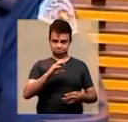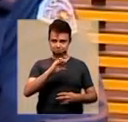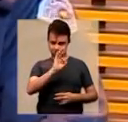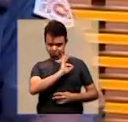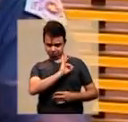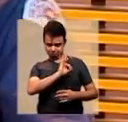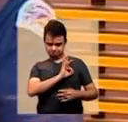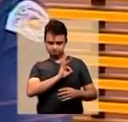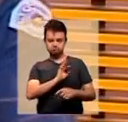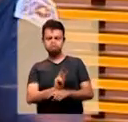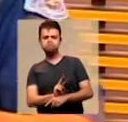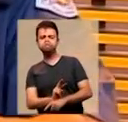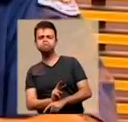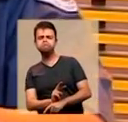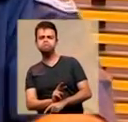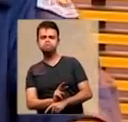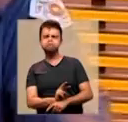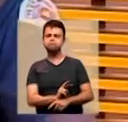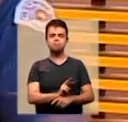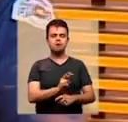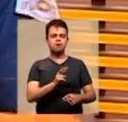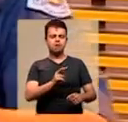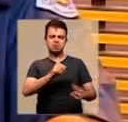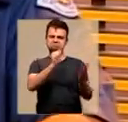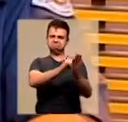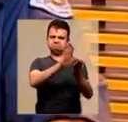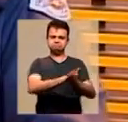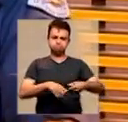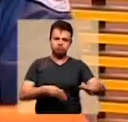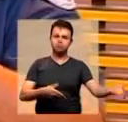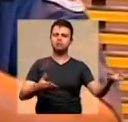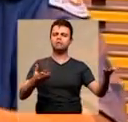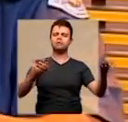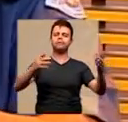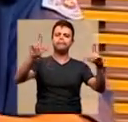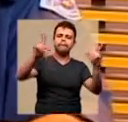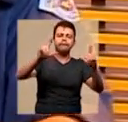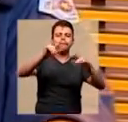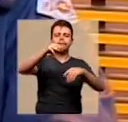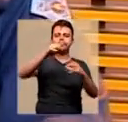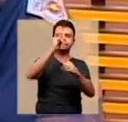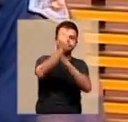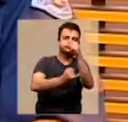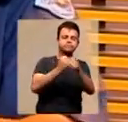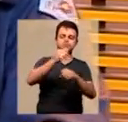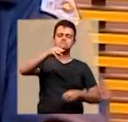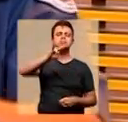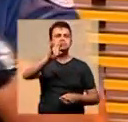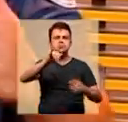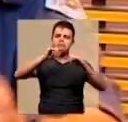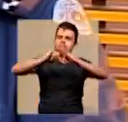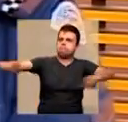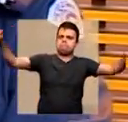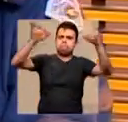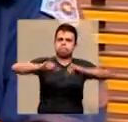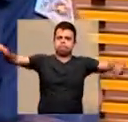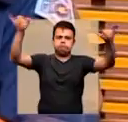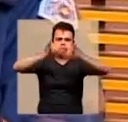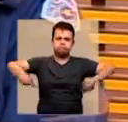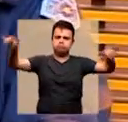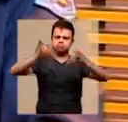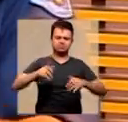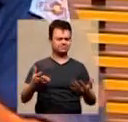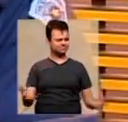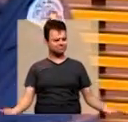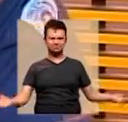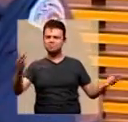de trânsito e muitas vezes é questionado. A imprensa divulga o aumento do limite de multas, né? Indústria da multa. Não, está